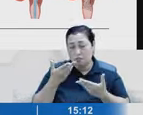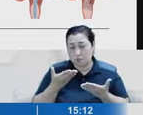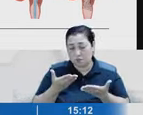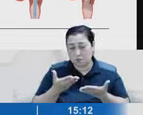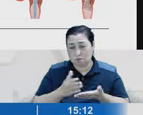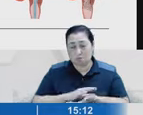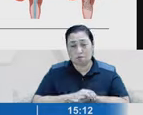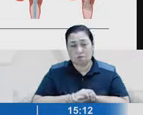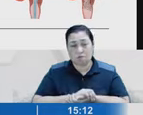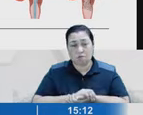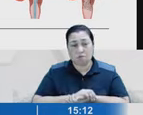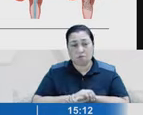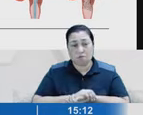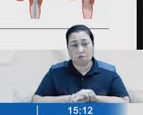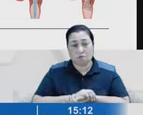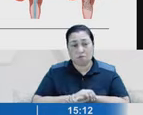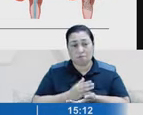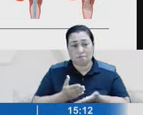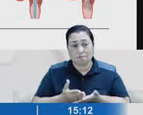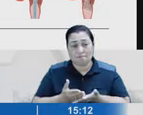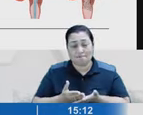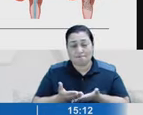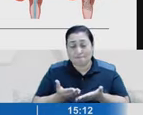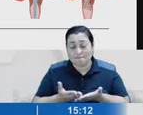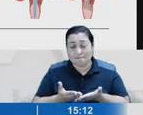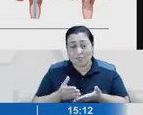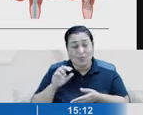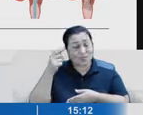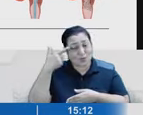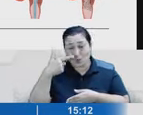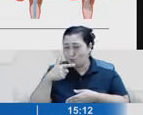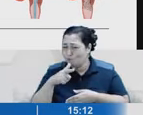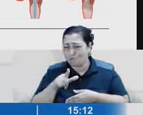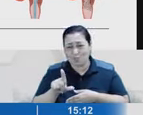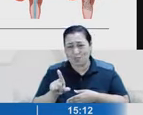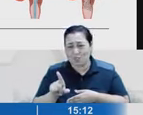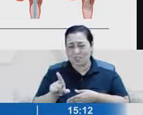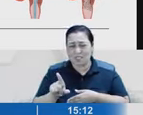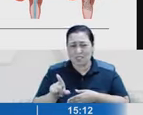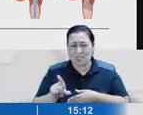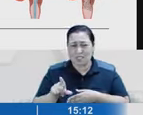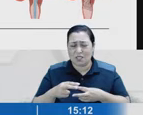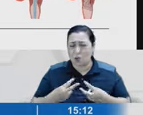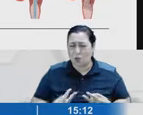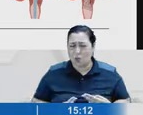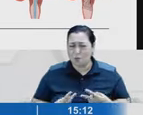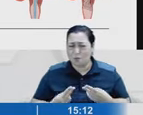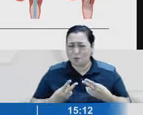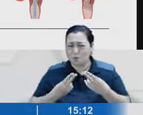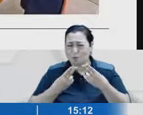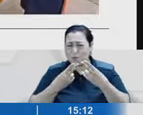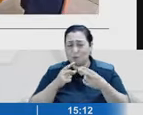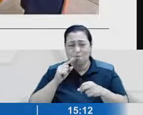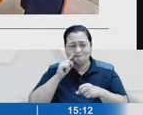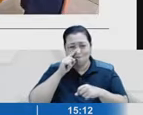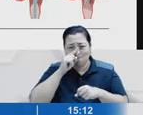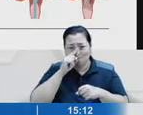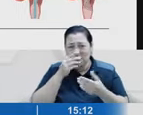né? E, às vezes, a gente não consegue nem operar esse doente. Ele está tão grave, que há